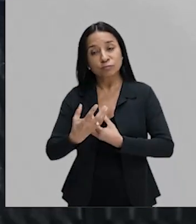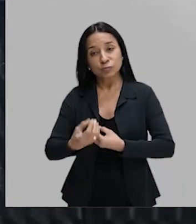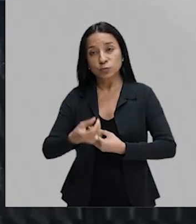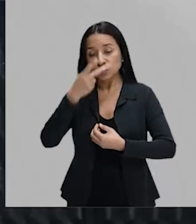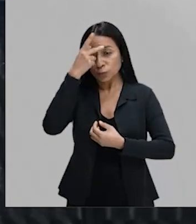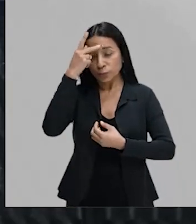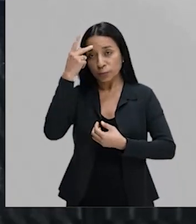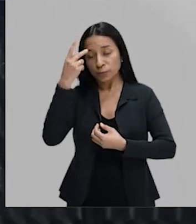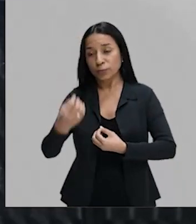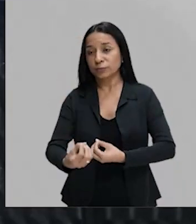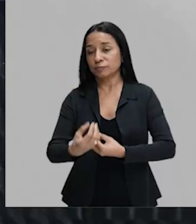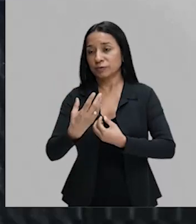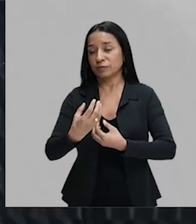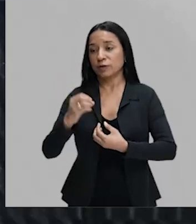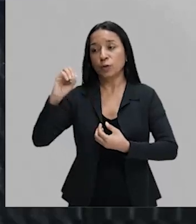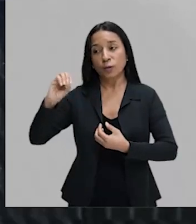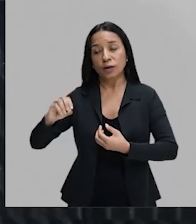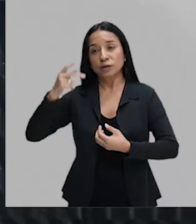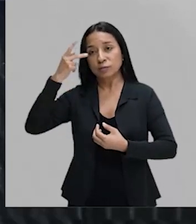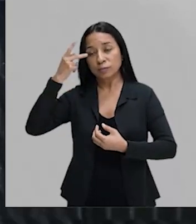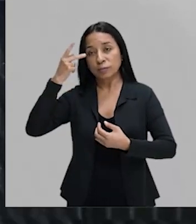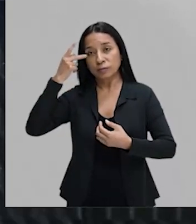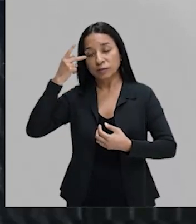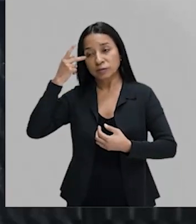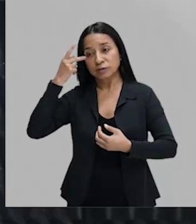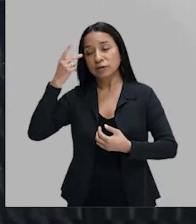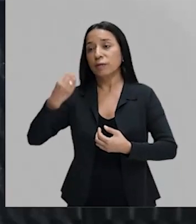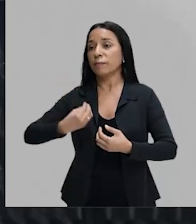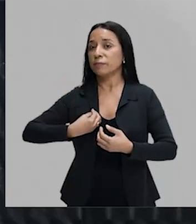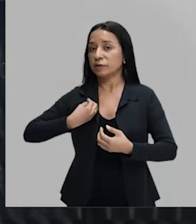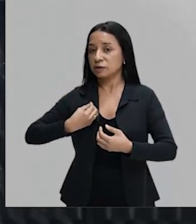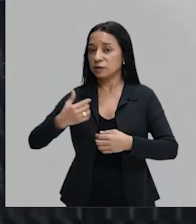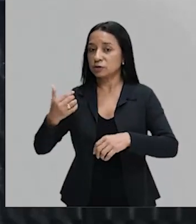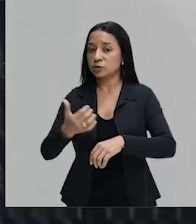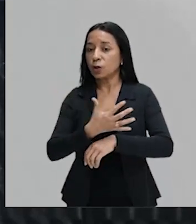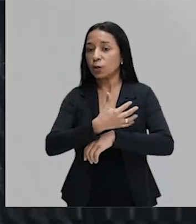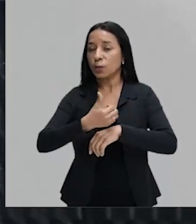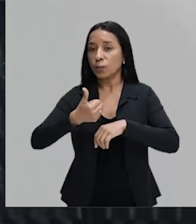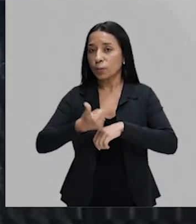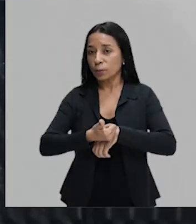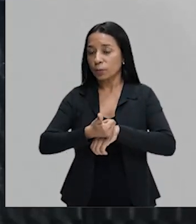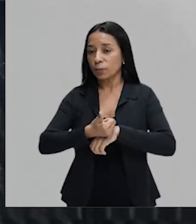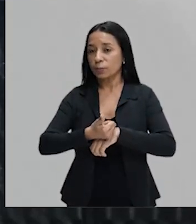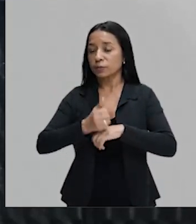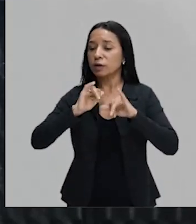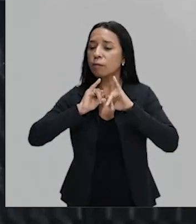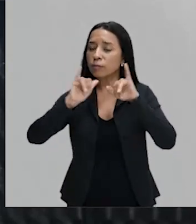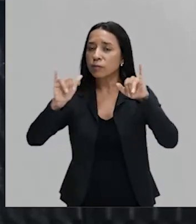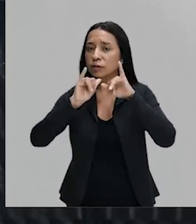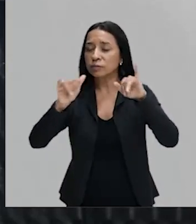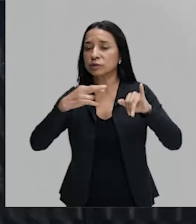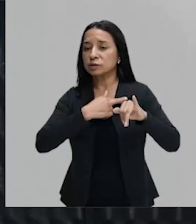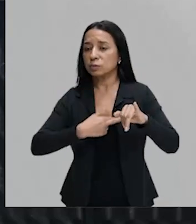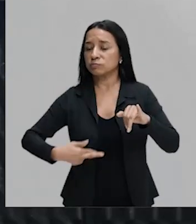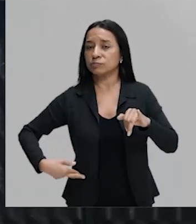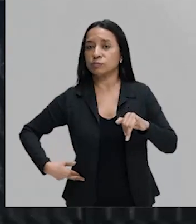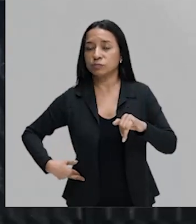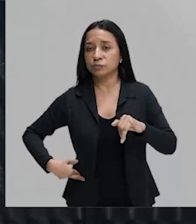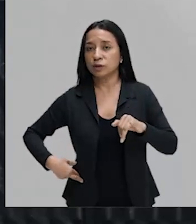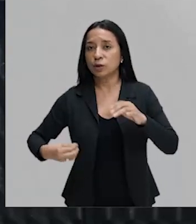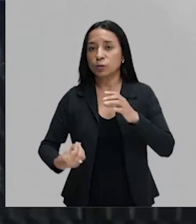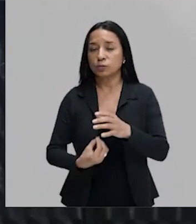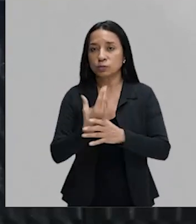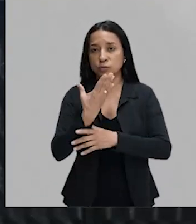empresarial do Oeste Paulista, ela vai estar presente no golpe da proclamação da República. A República surge para